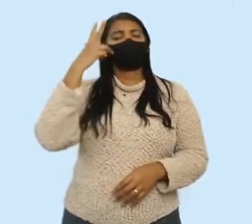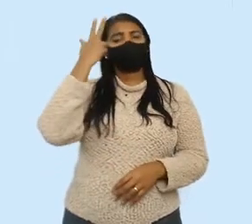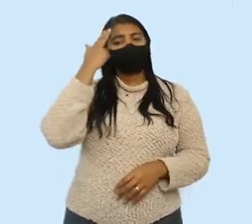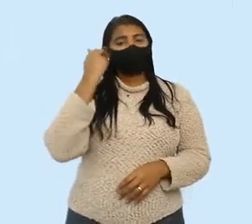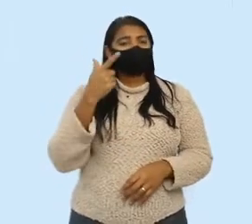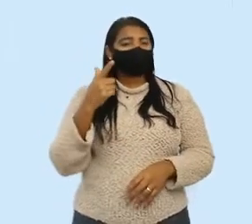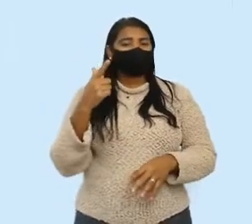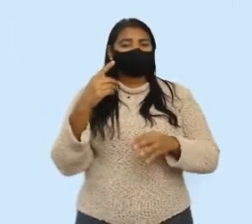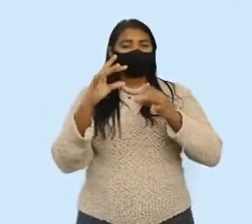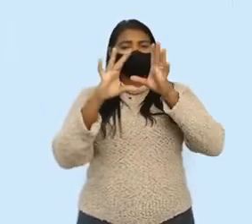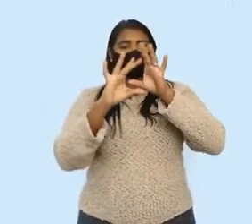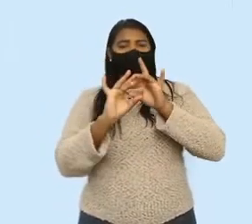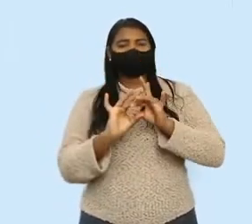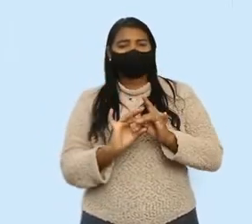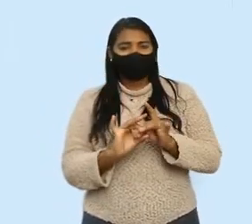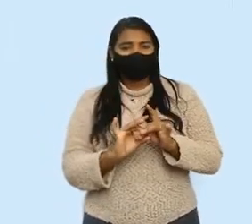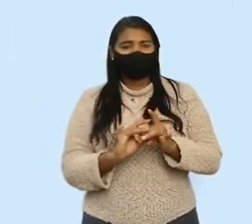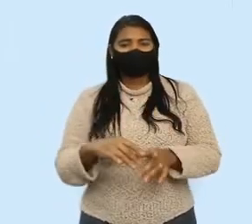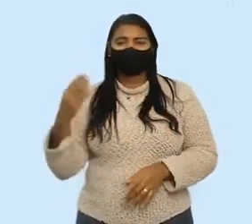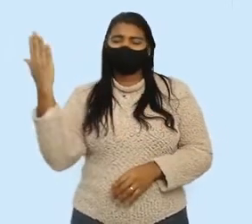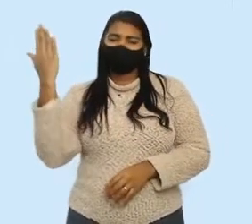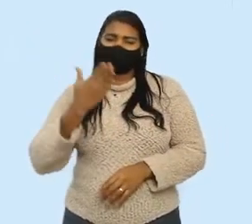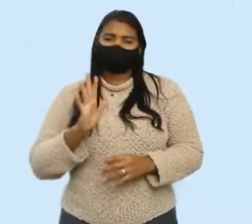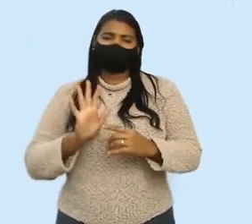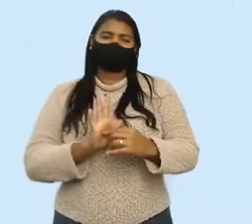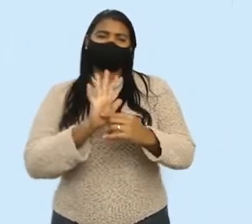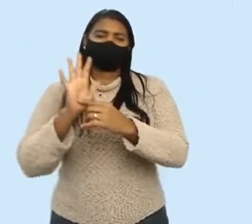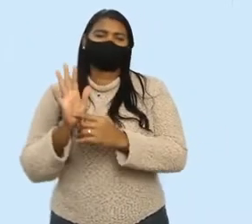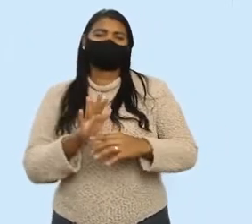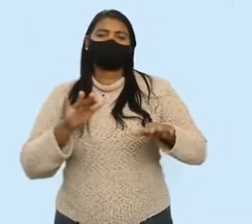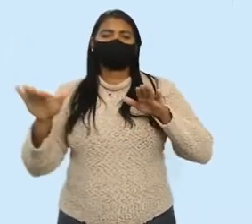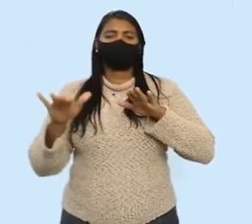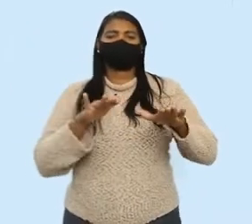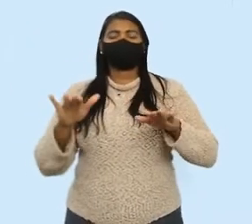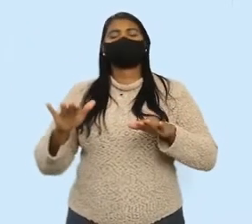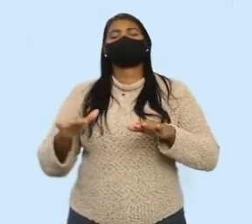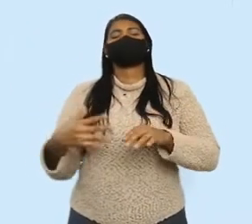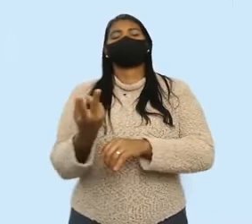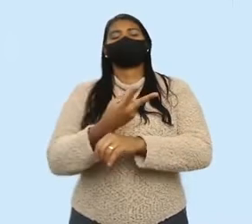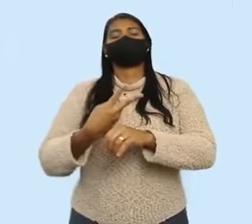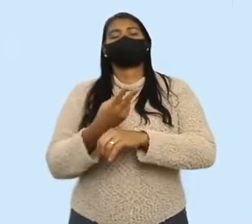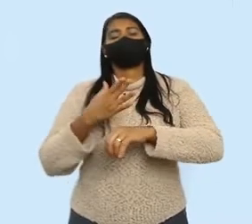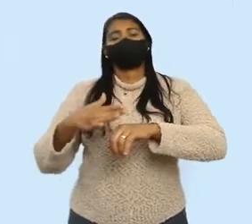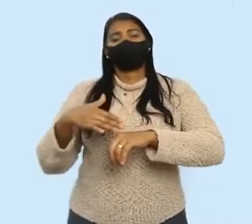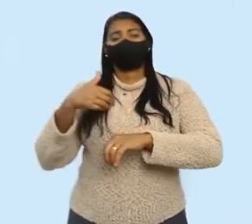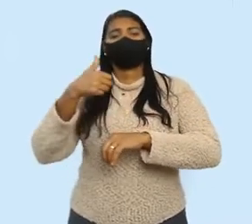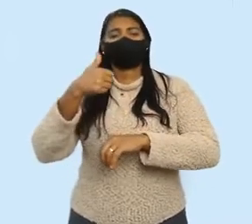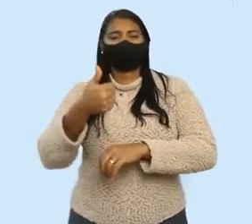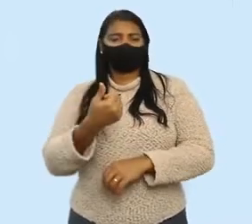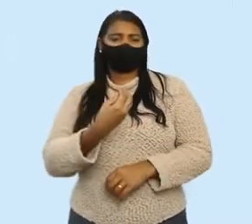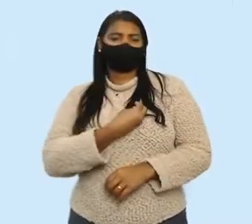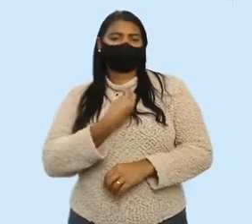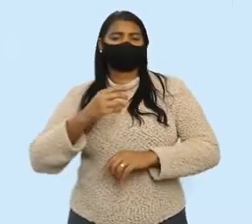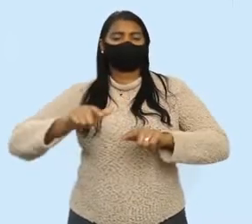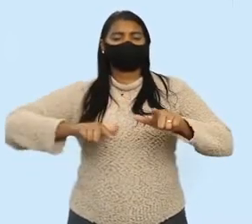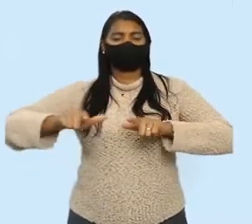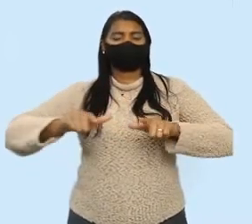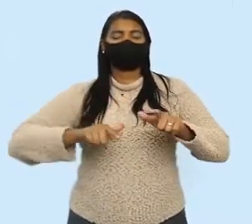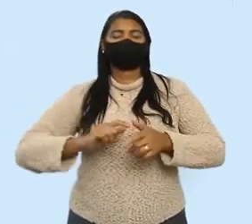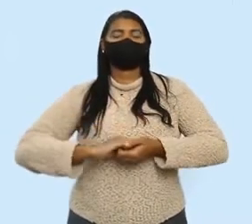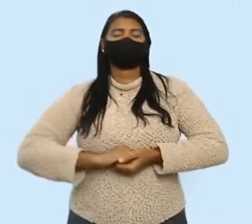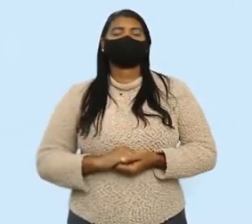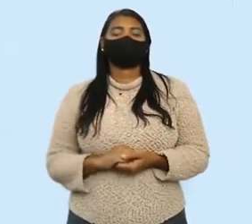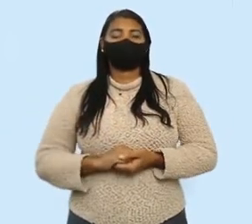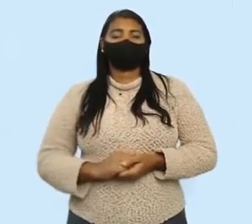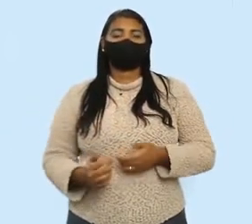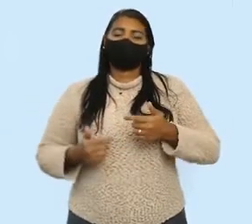vão conter as contestações e os movimentos, né, em busca de melhorias para a vida do trabalhador,